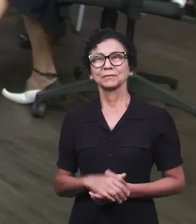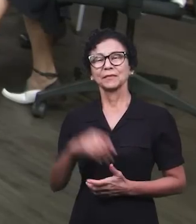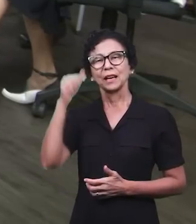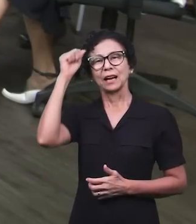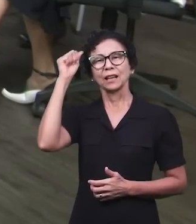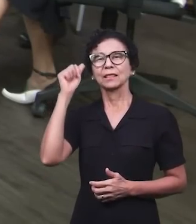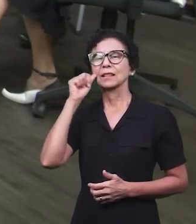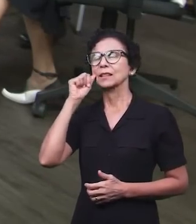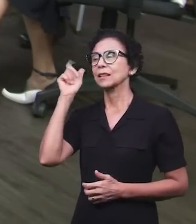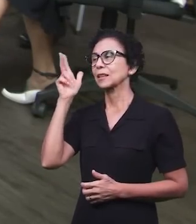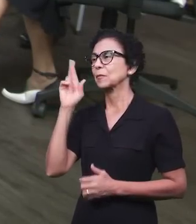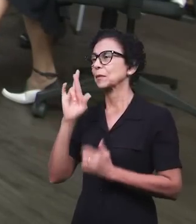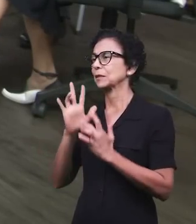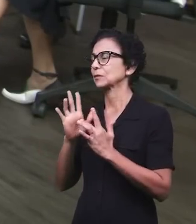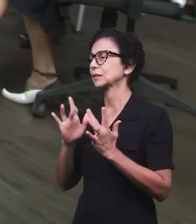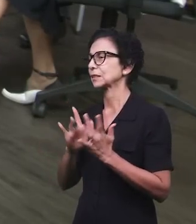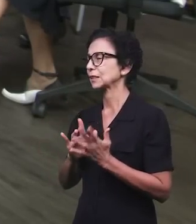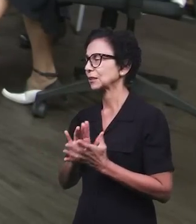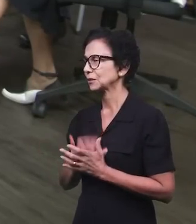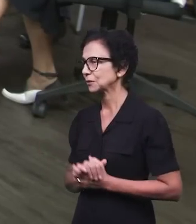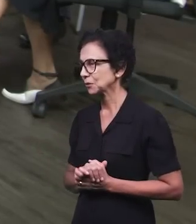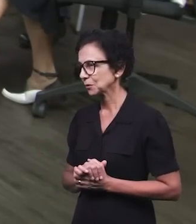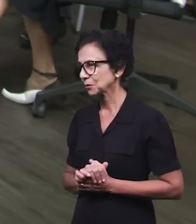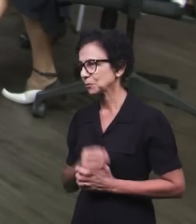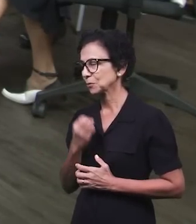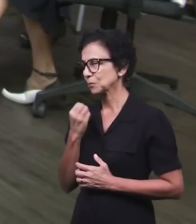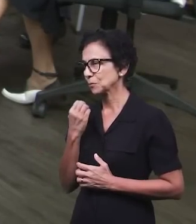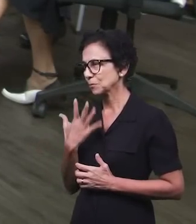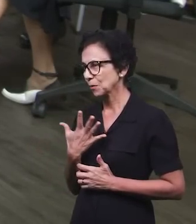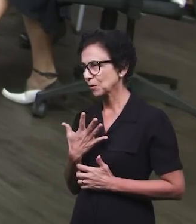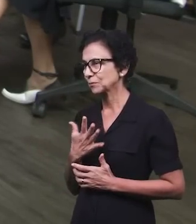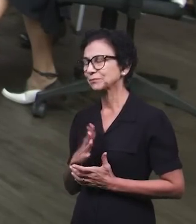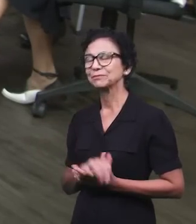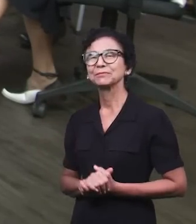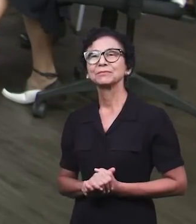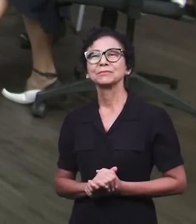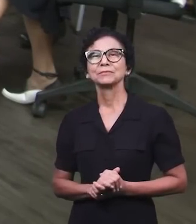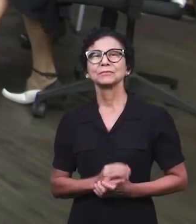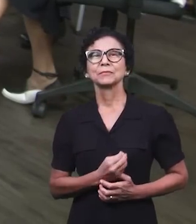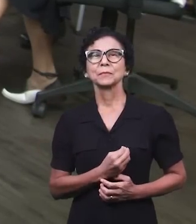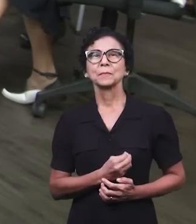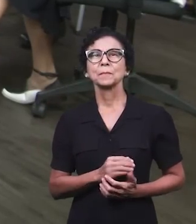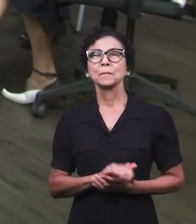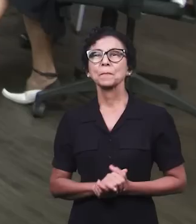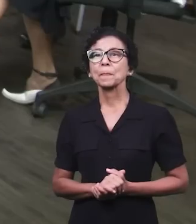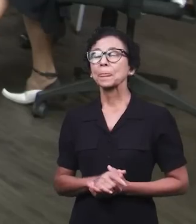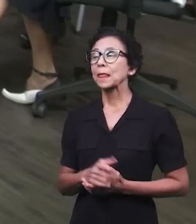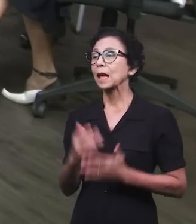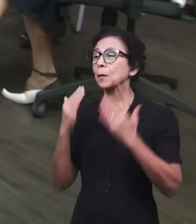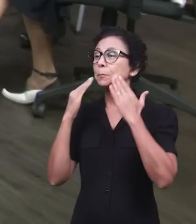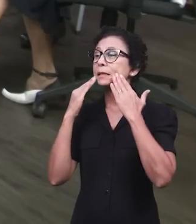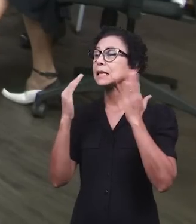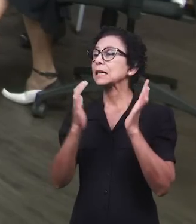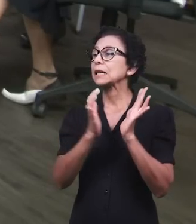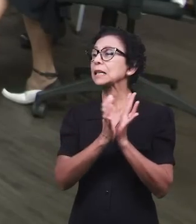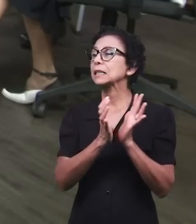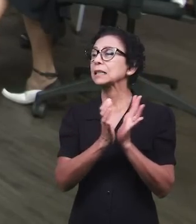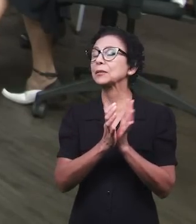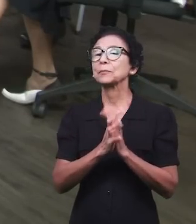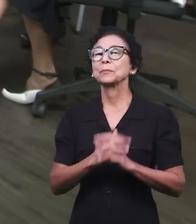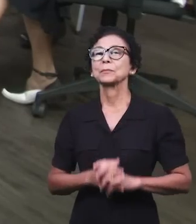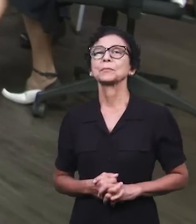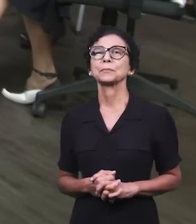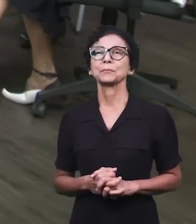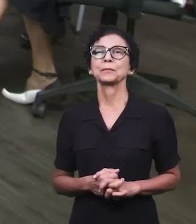colega Andréia. Andréia, paz do Senhor, muito bom estar com você aqui. E eu queria que você falasse sobre a nossa equipe, que está